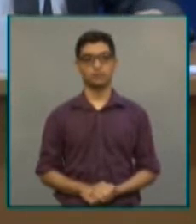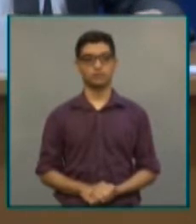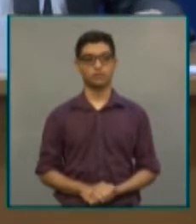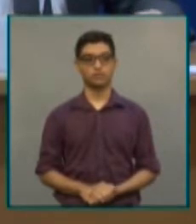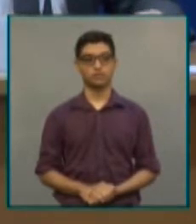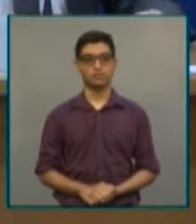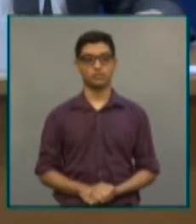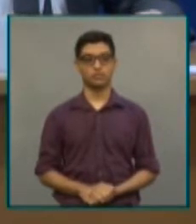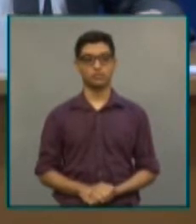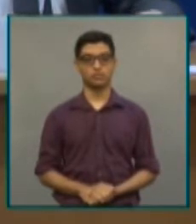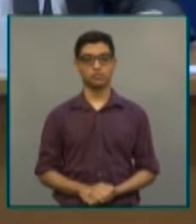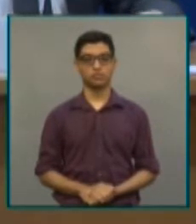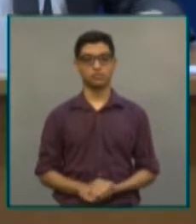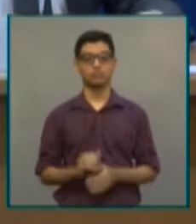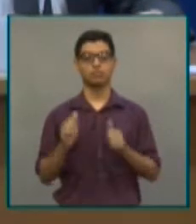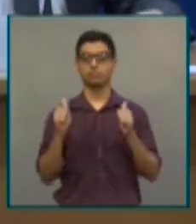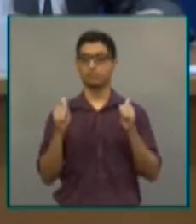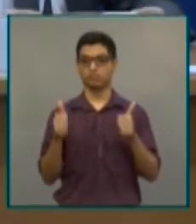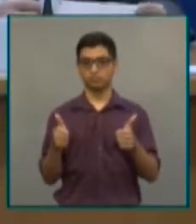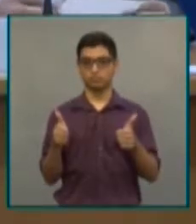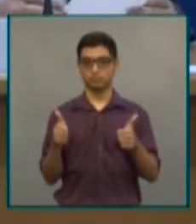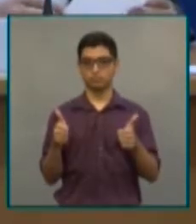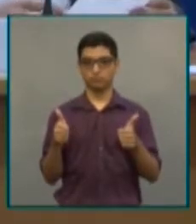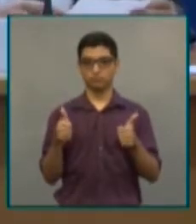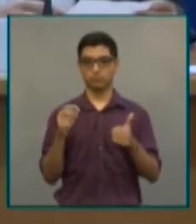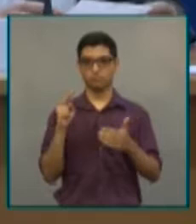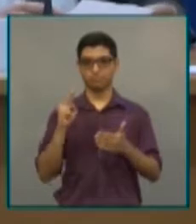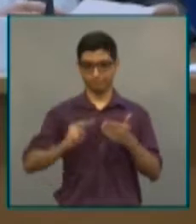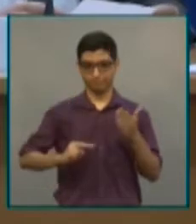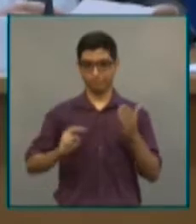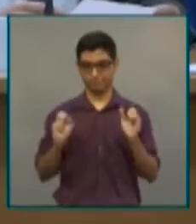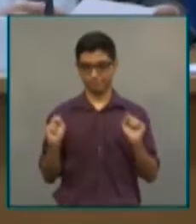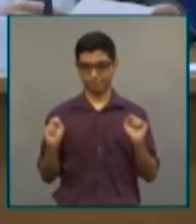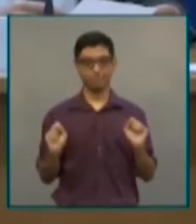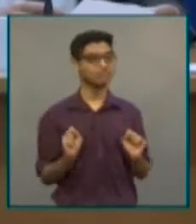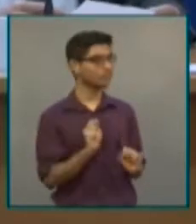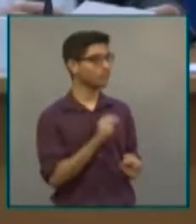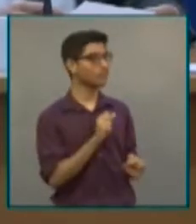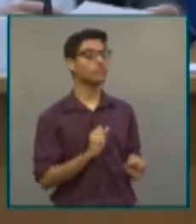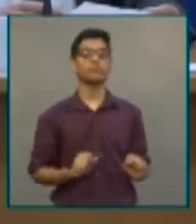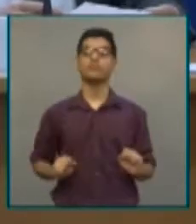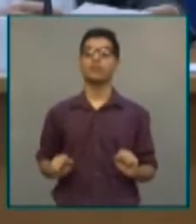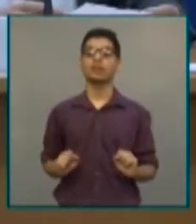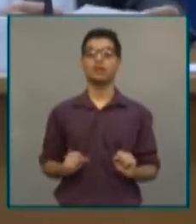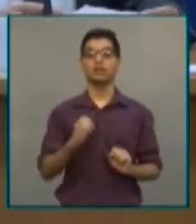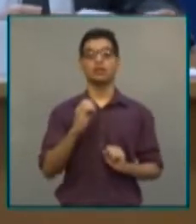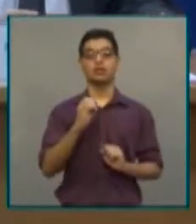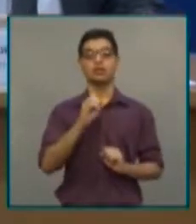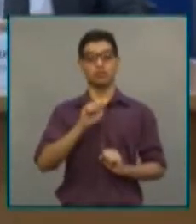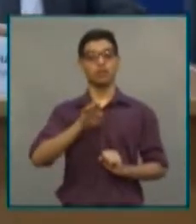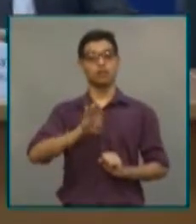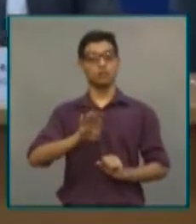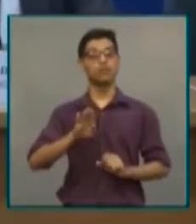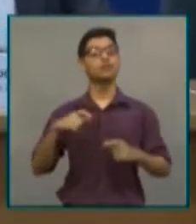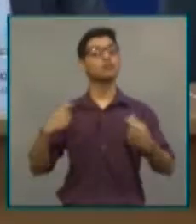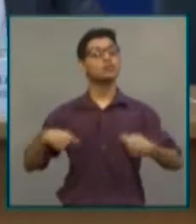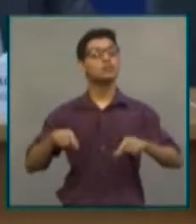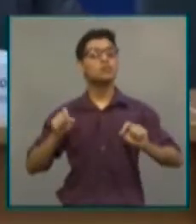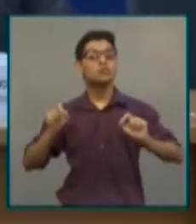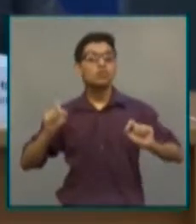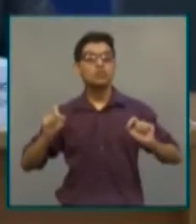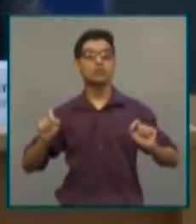Pronto, doutora Regina. Posso ler? Pois não. A OAB precisa estabelecer um nível de interatividade com